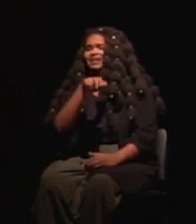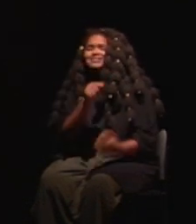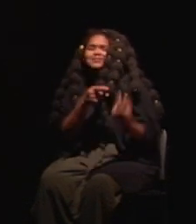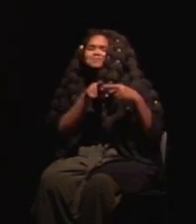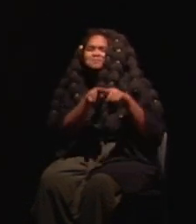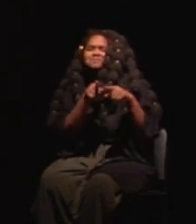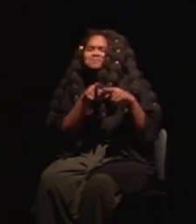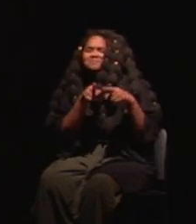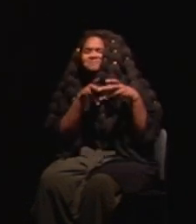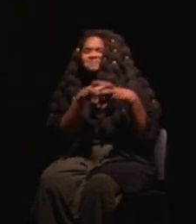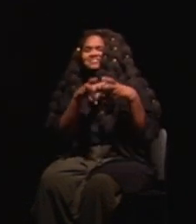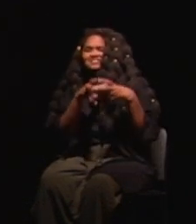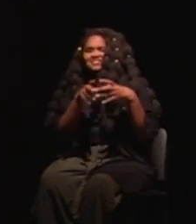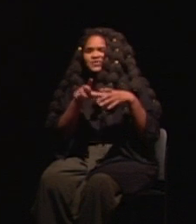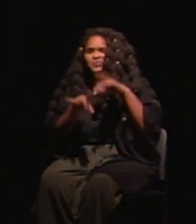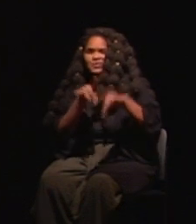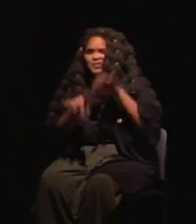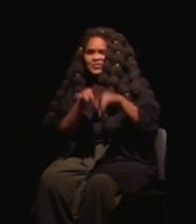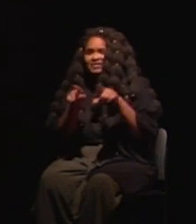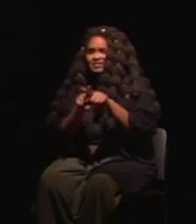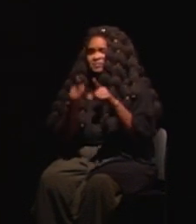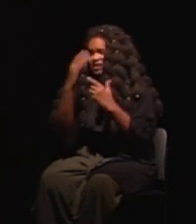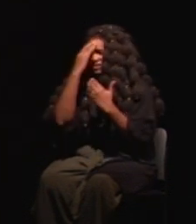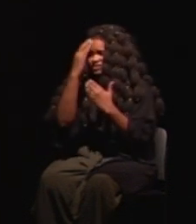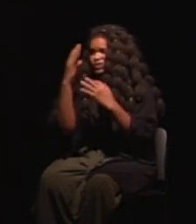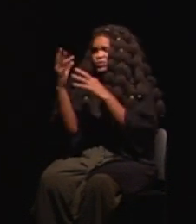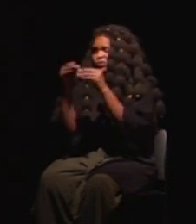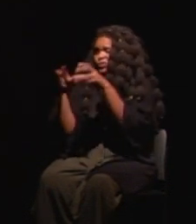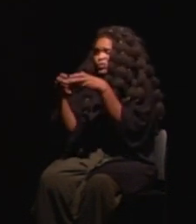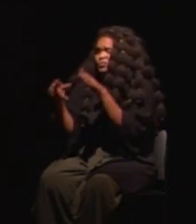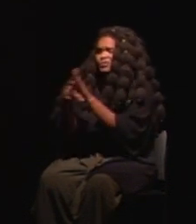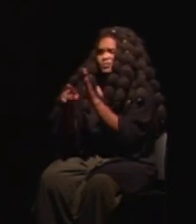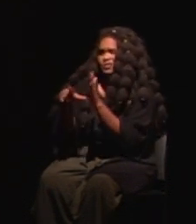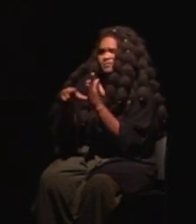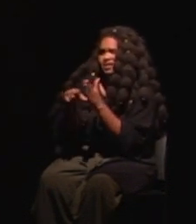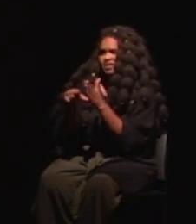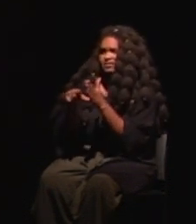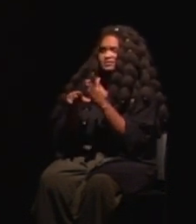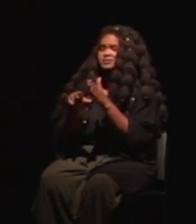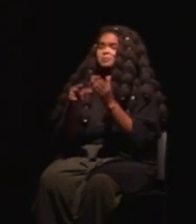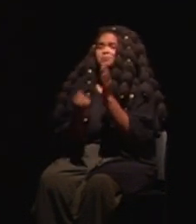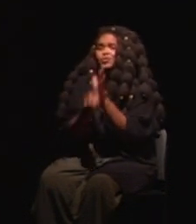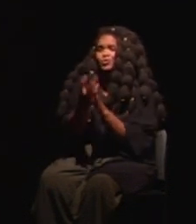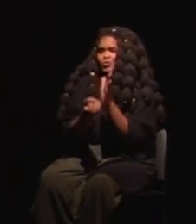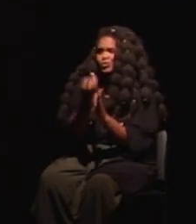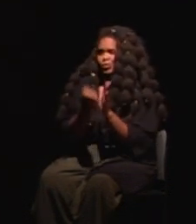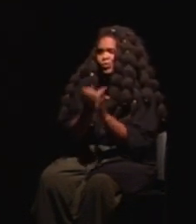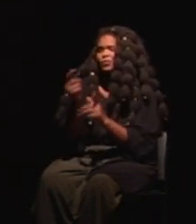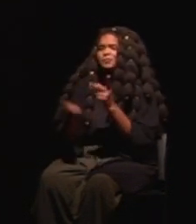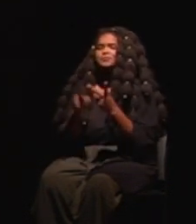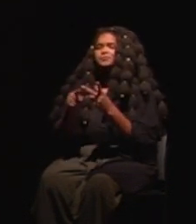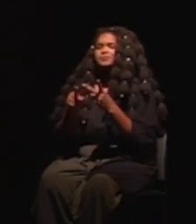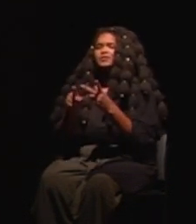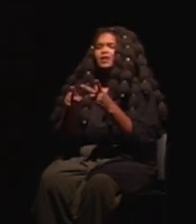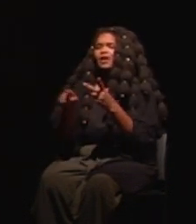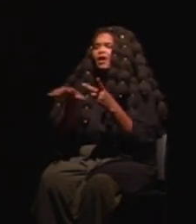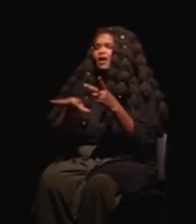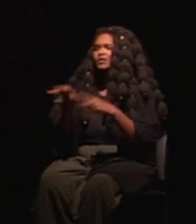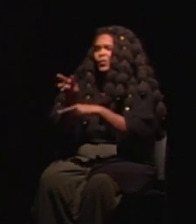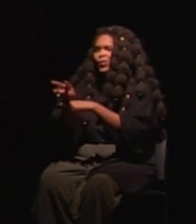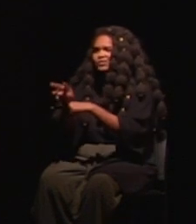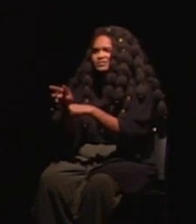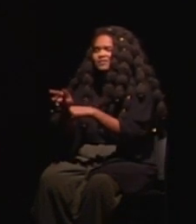parceria nessa curadoria, e, de novo, também a todas as equipes do MS, nossas queridas produtoras aqui, o pessoal da